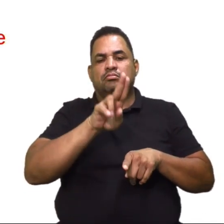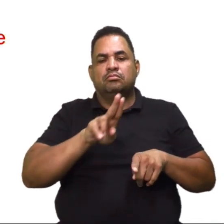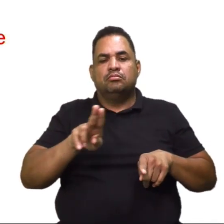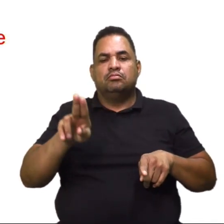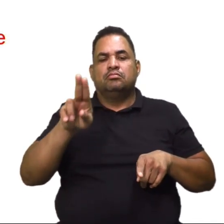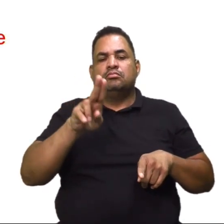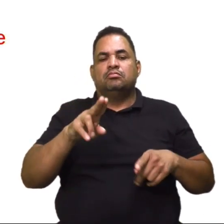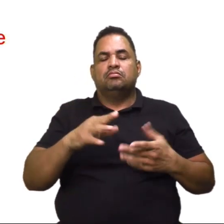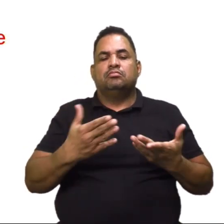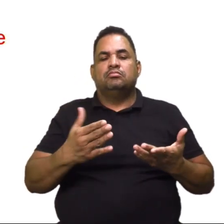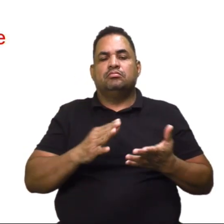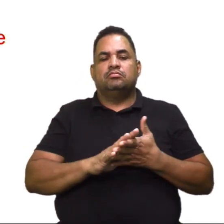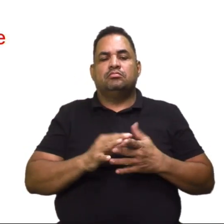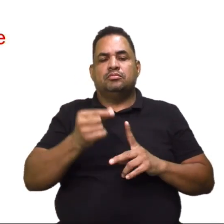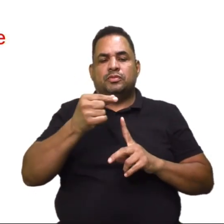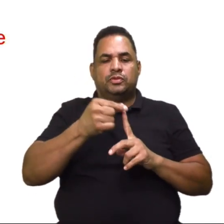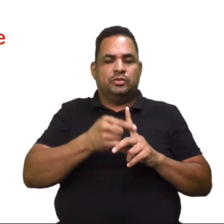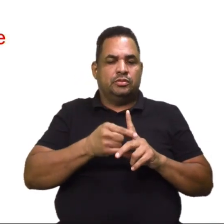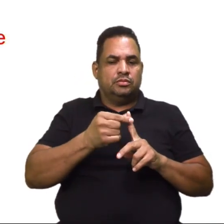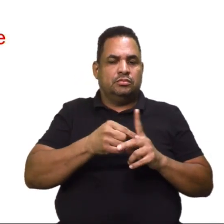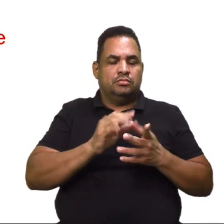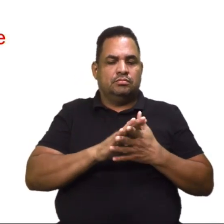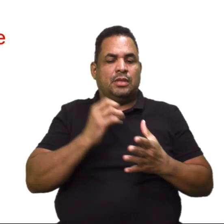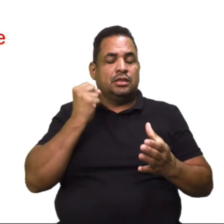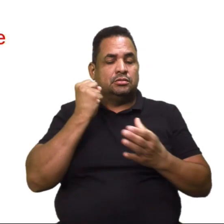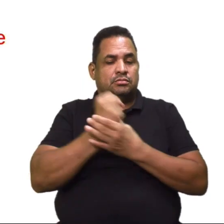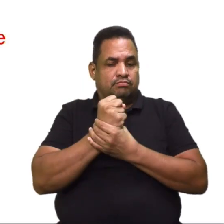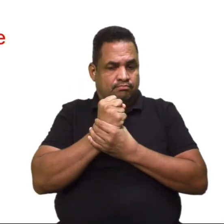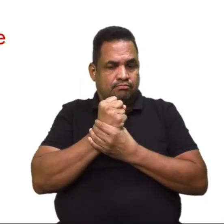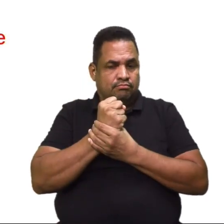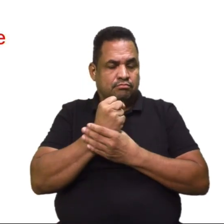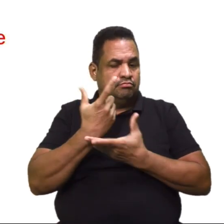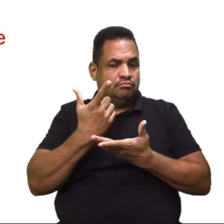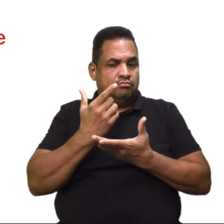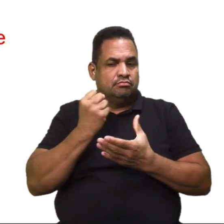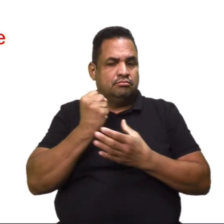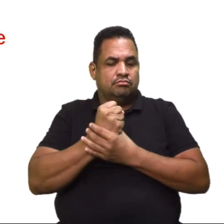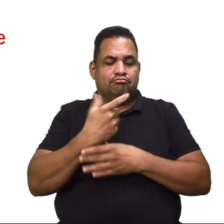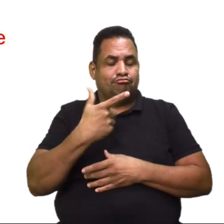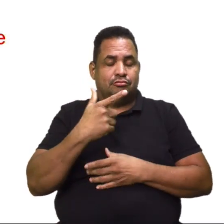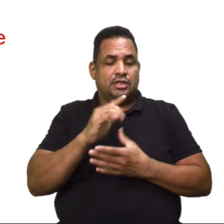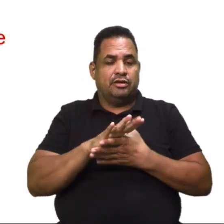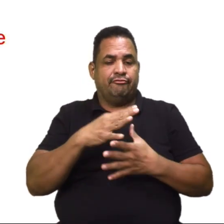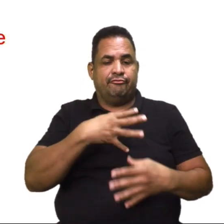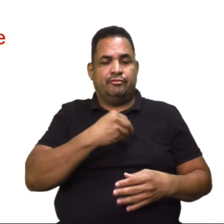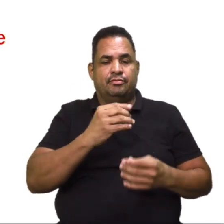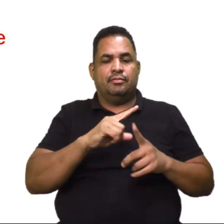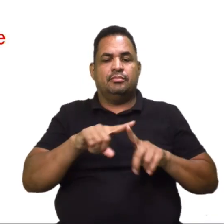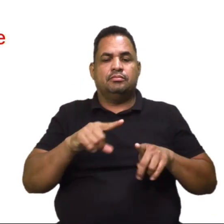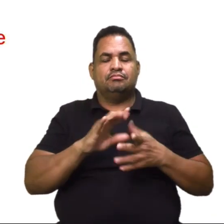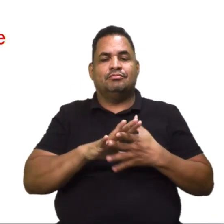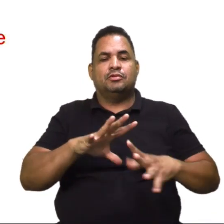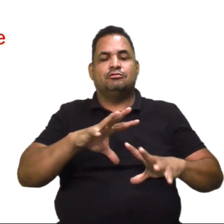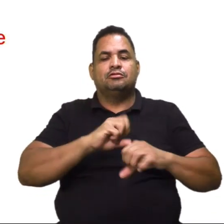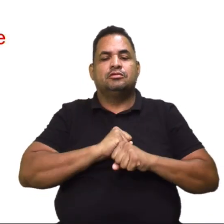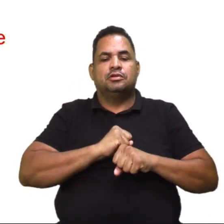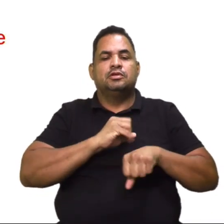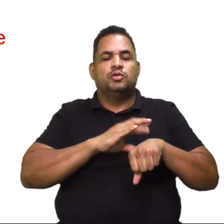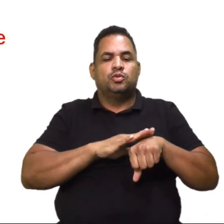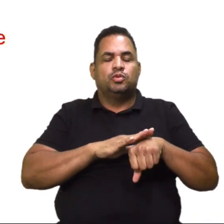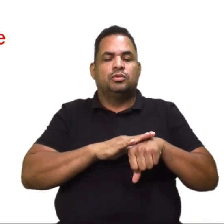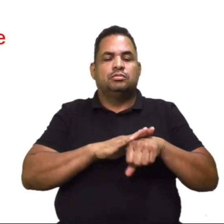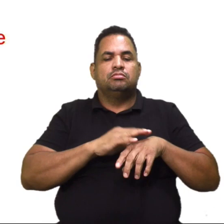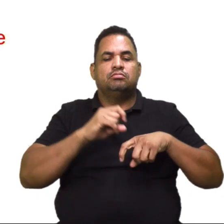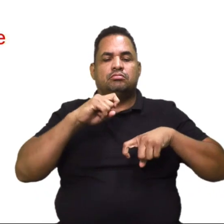de preservativos para assegurar que ele não vai mais gerar filhos. Porém, contudo, ele pode contrair uma DST. Então,